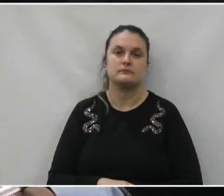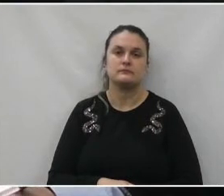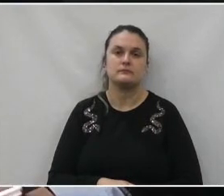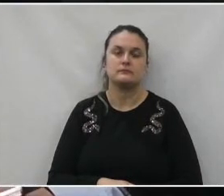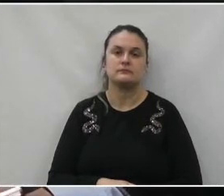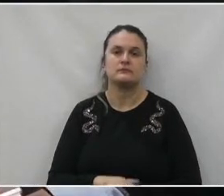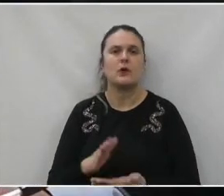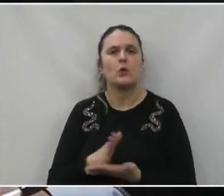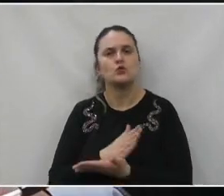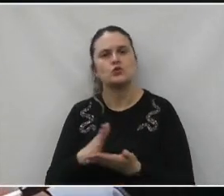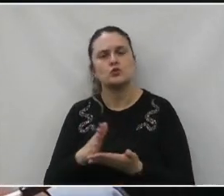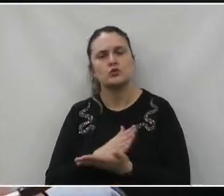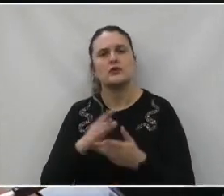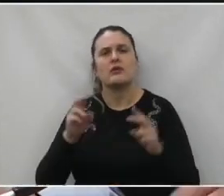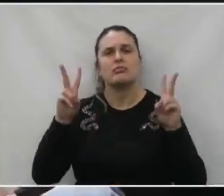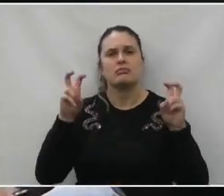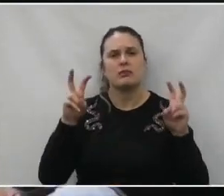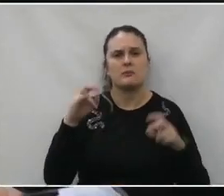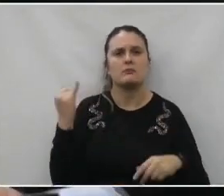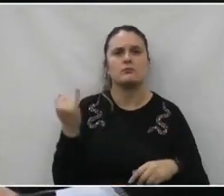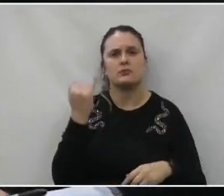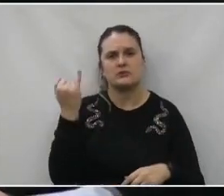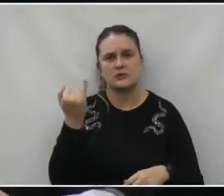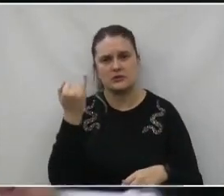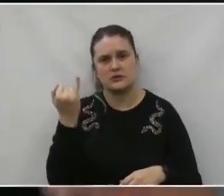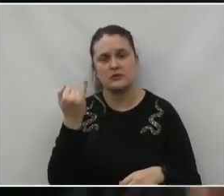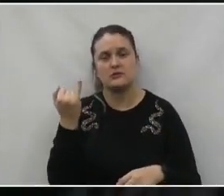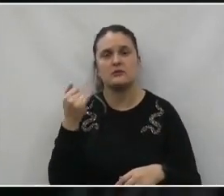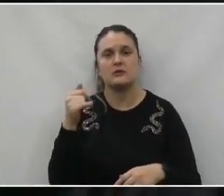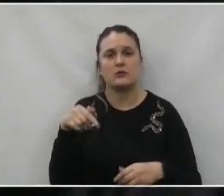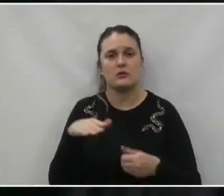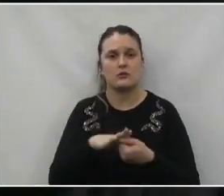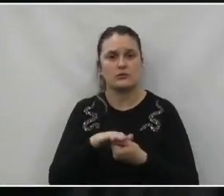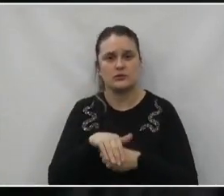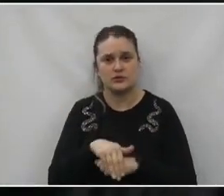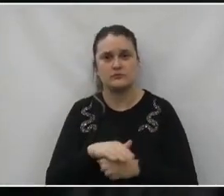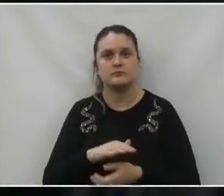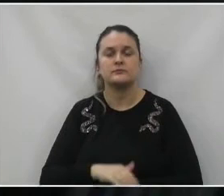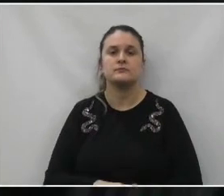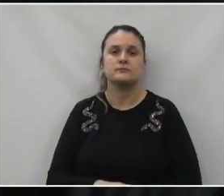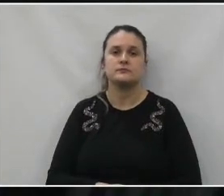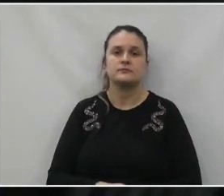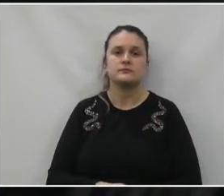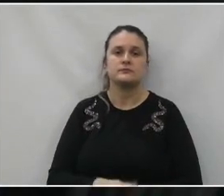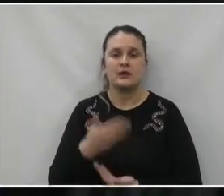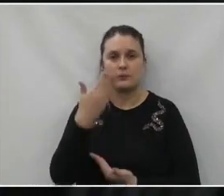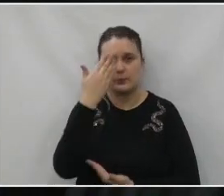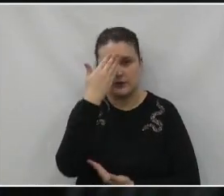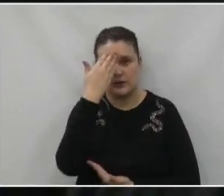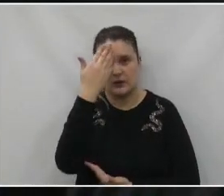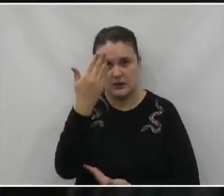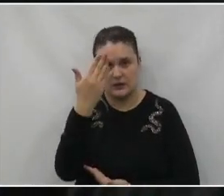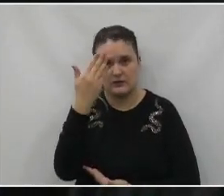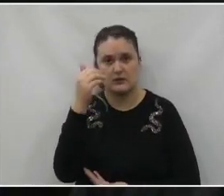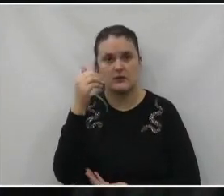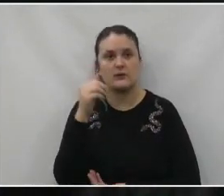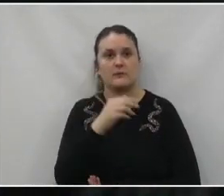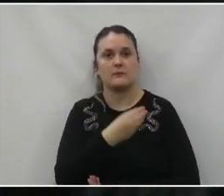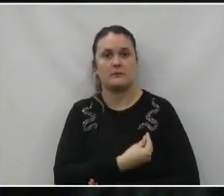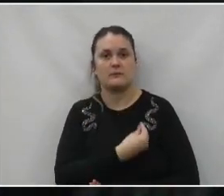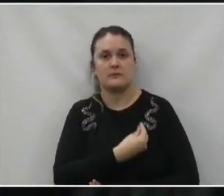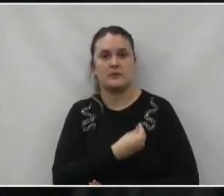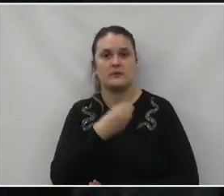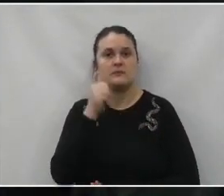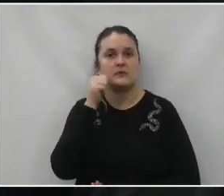Abordar alguns assuntos relevantes aí nessa noite de hoje. Agradecer aí a presença